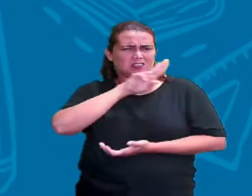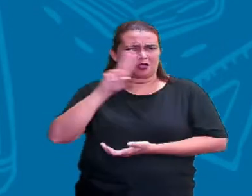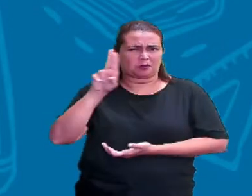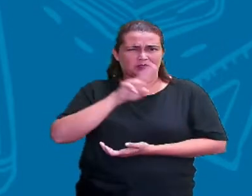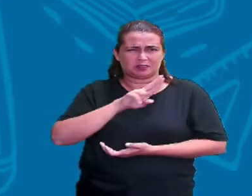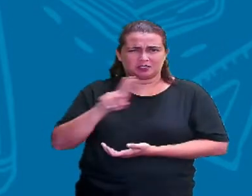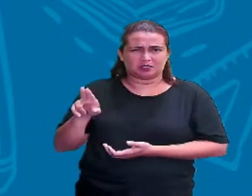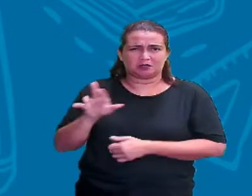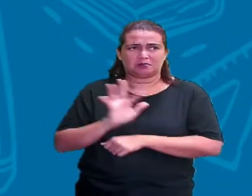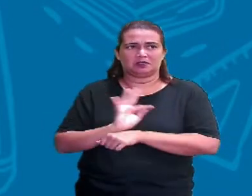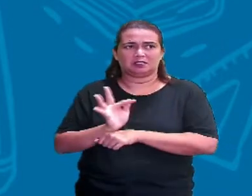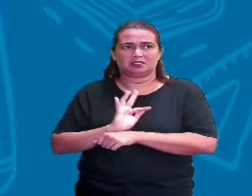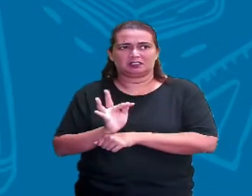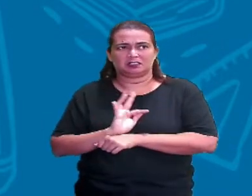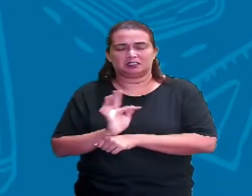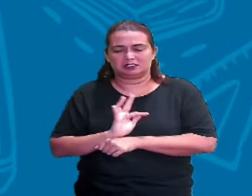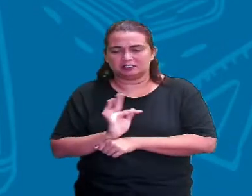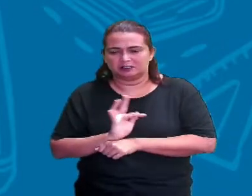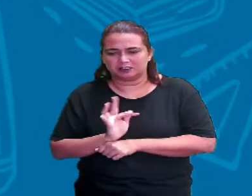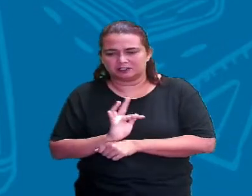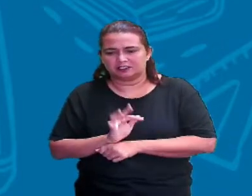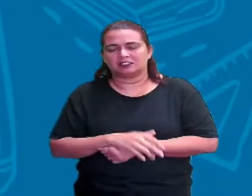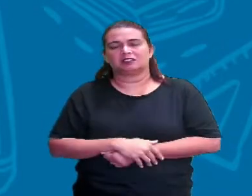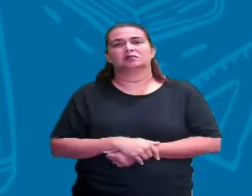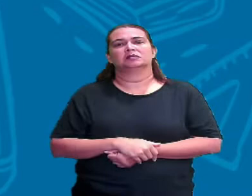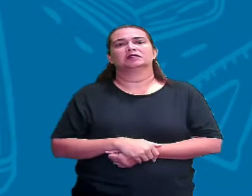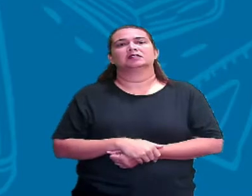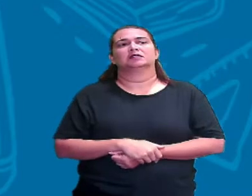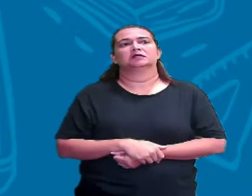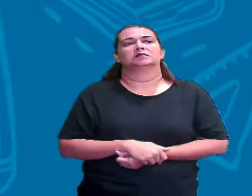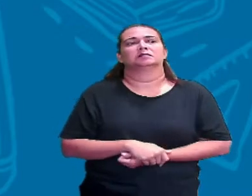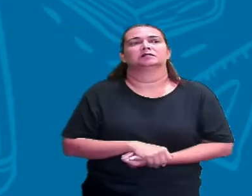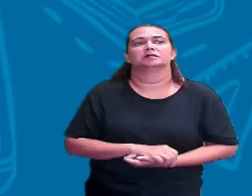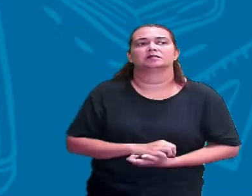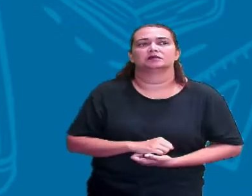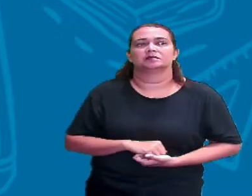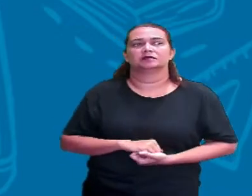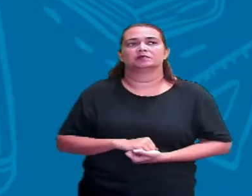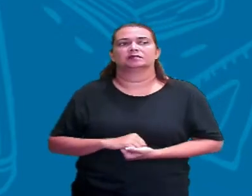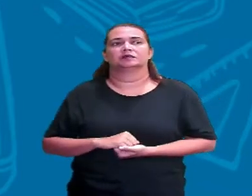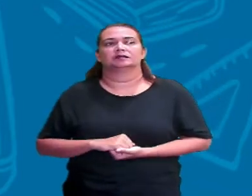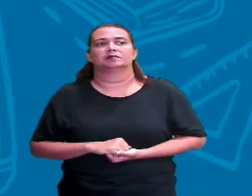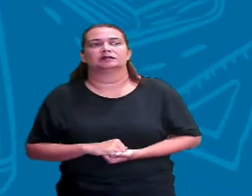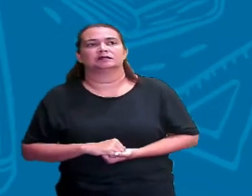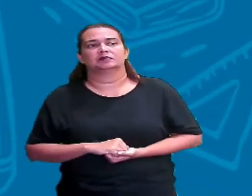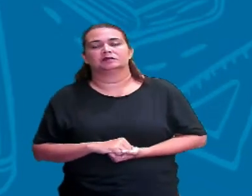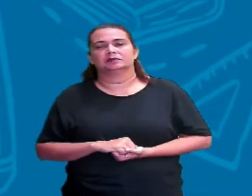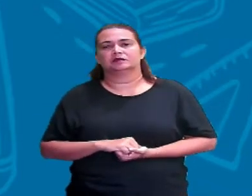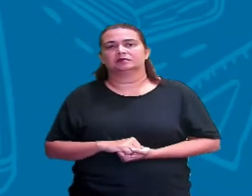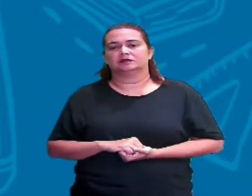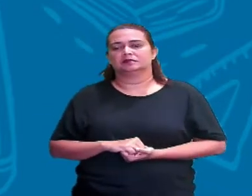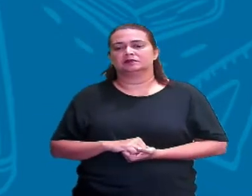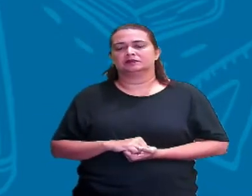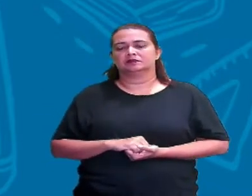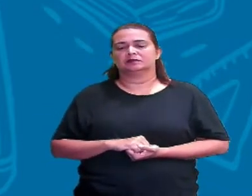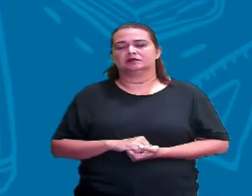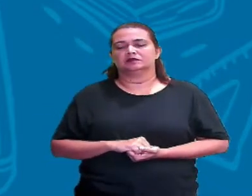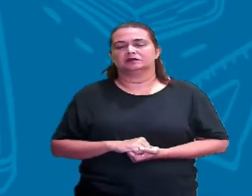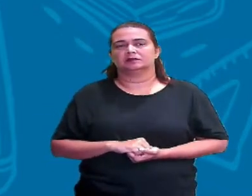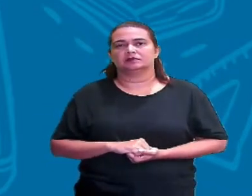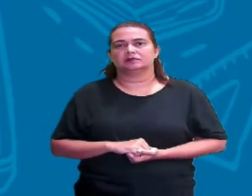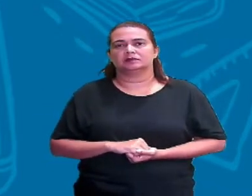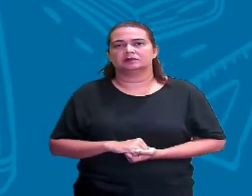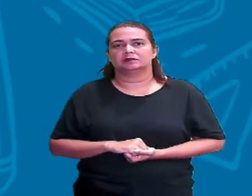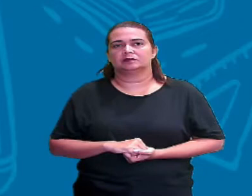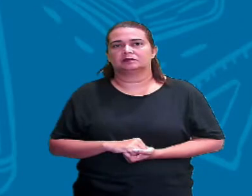é Assalto ao Arranha-Céus. Duro de Matar 2, Assalto ao Aeroporto. né? Os